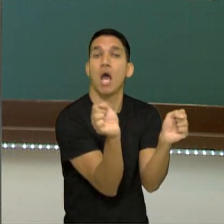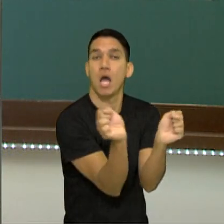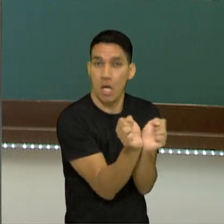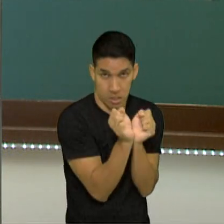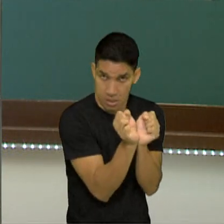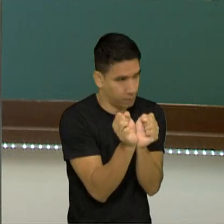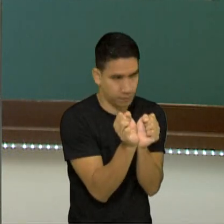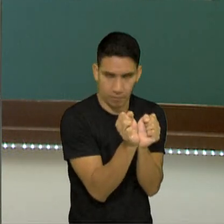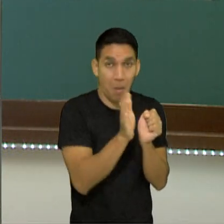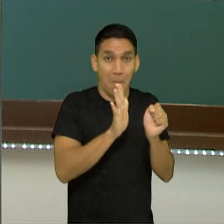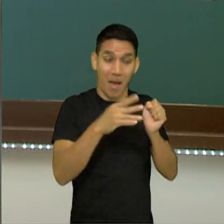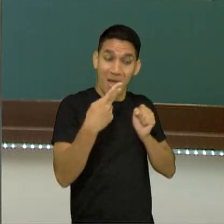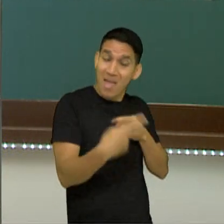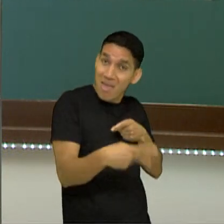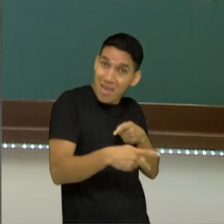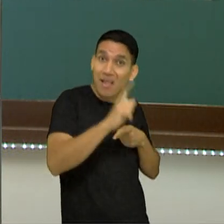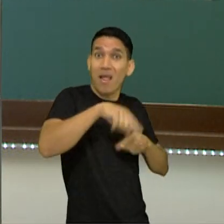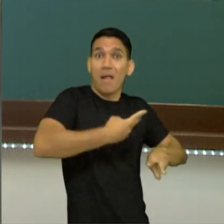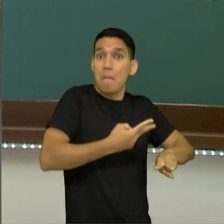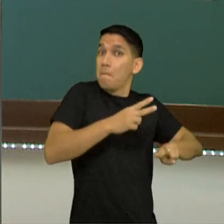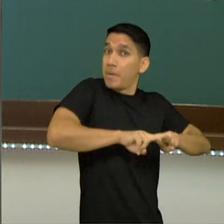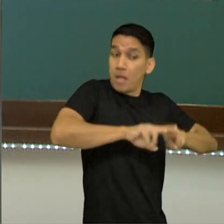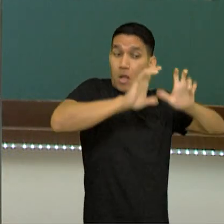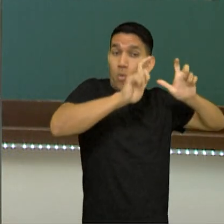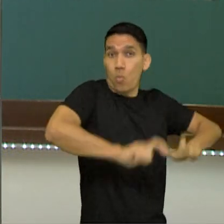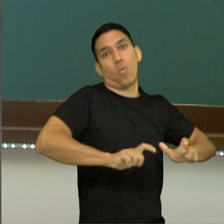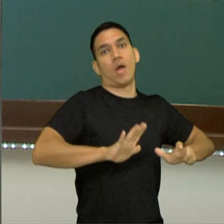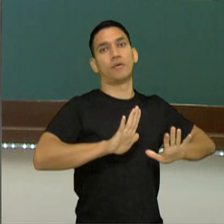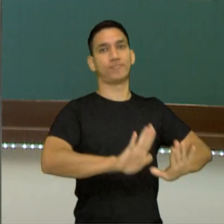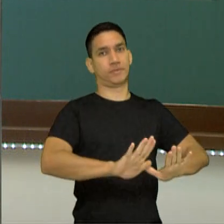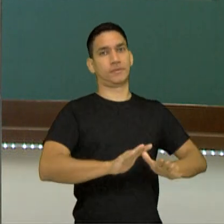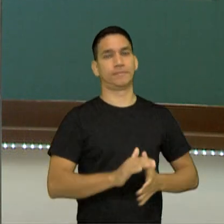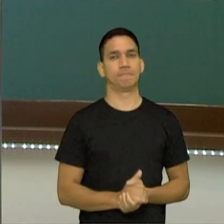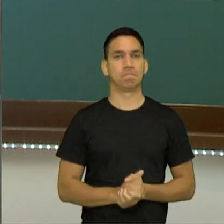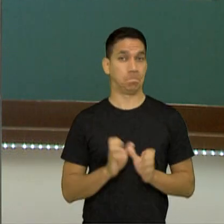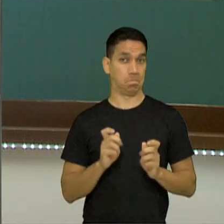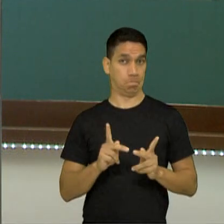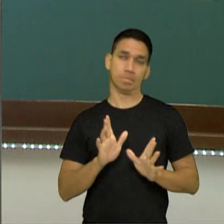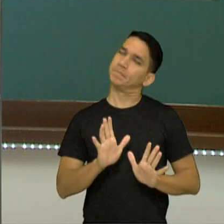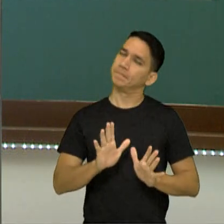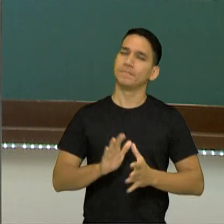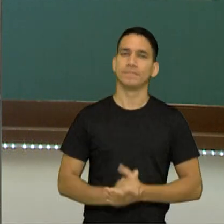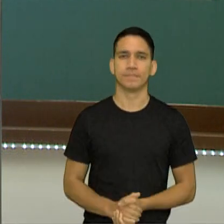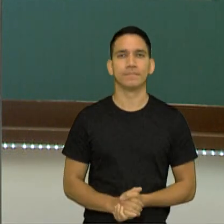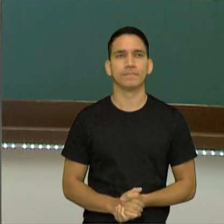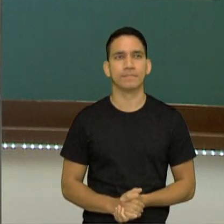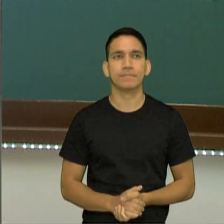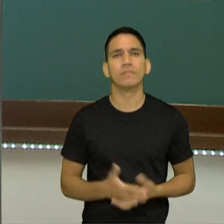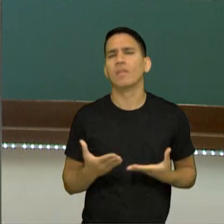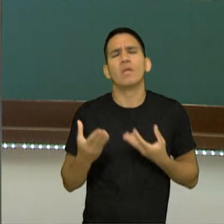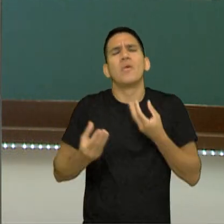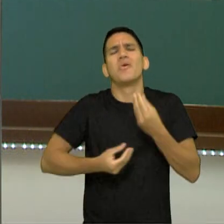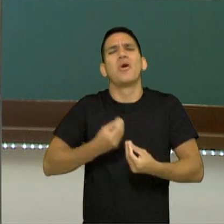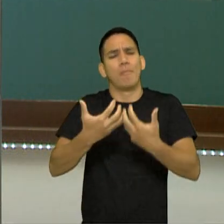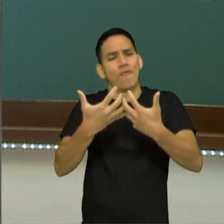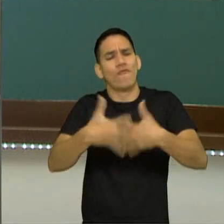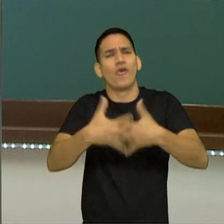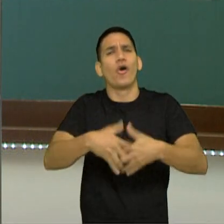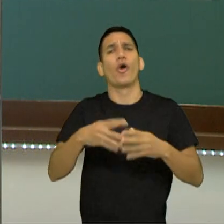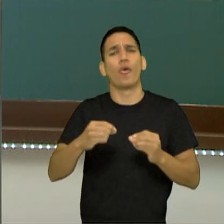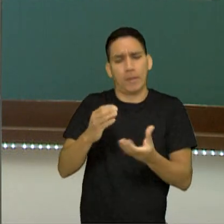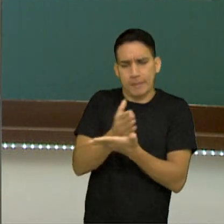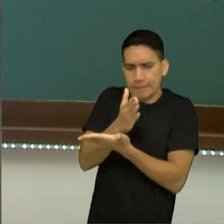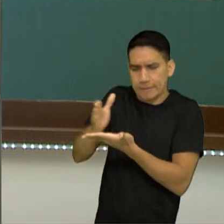ele é preso àquela terra. Beleza, pessoal? E como que era então essa